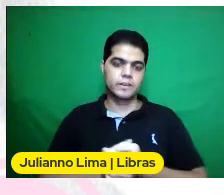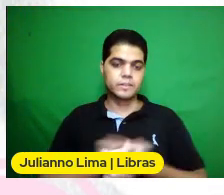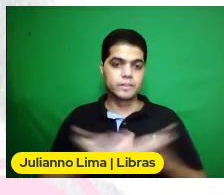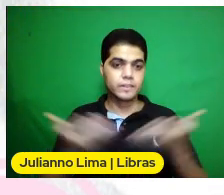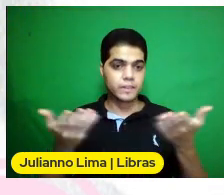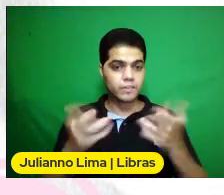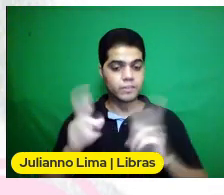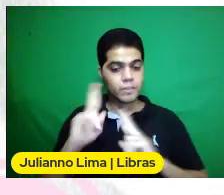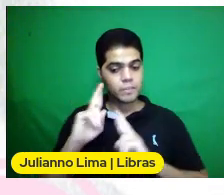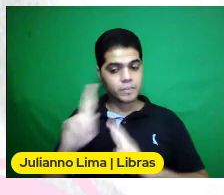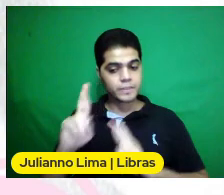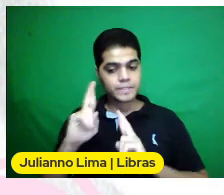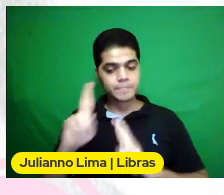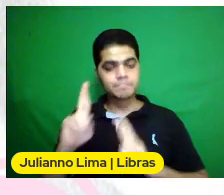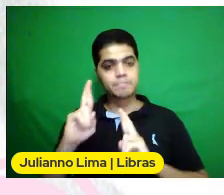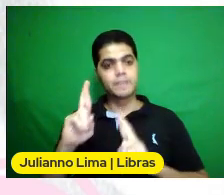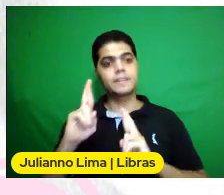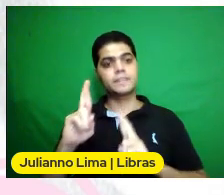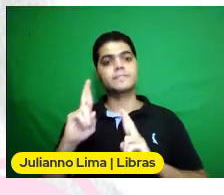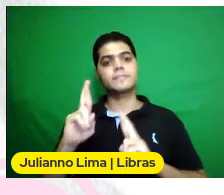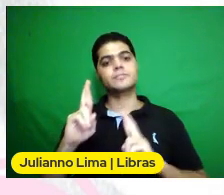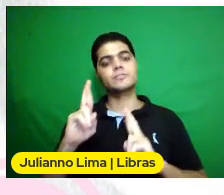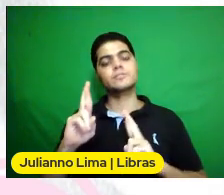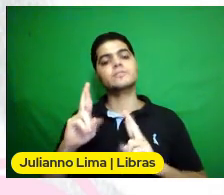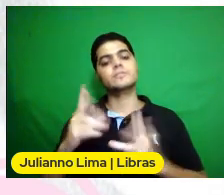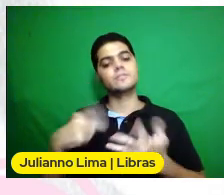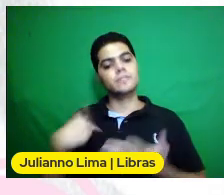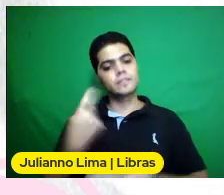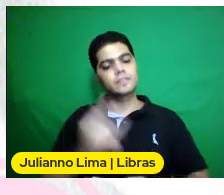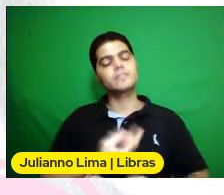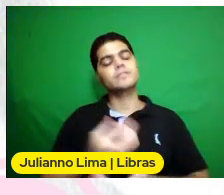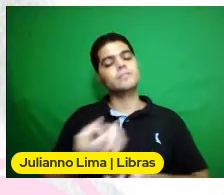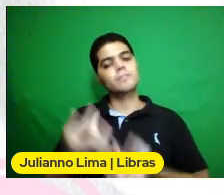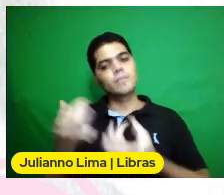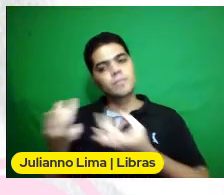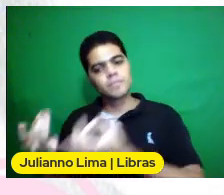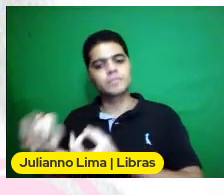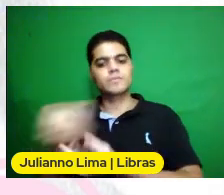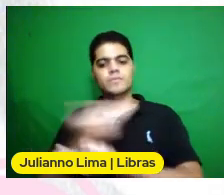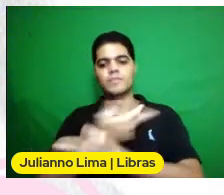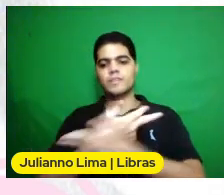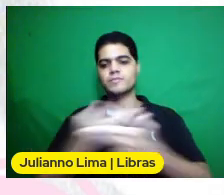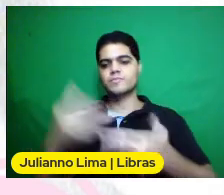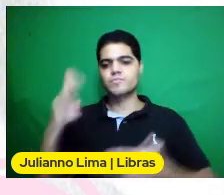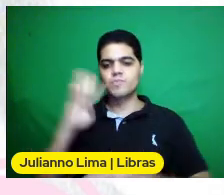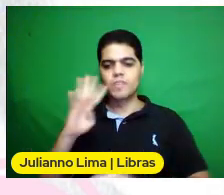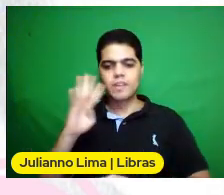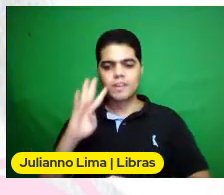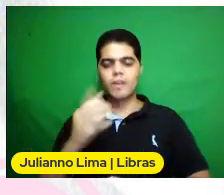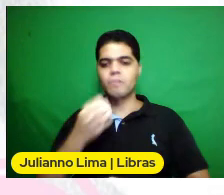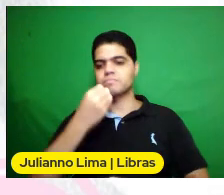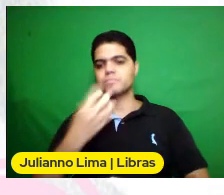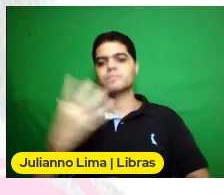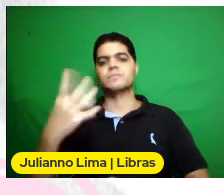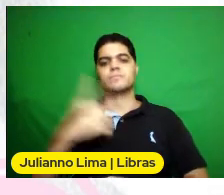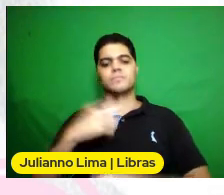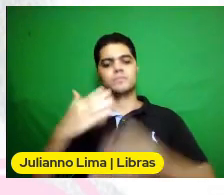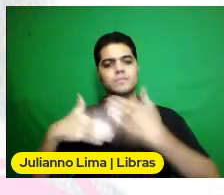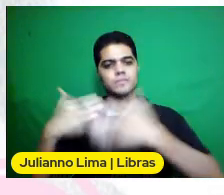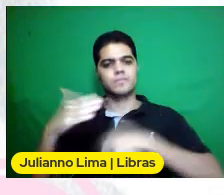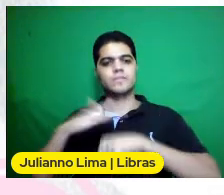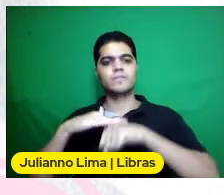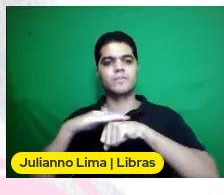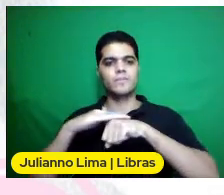na expectativa de que vamos produzir coisas muito bacanas aí, dialogar, continuar o nosso diálogo.